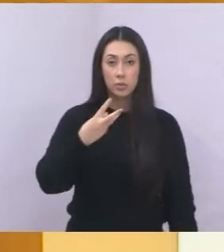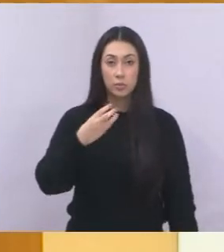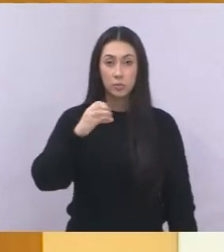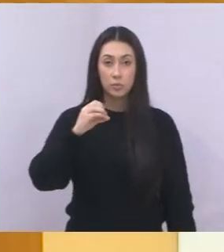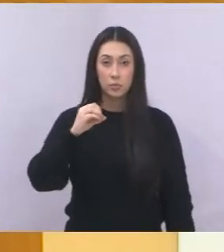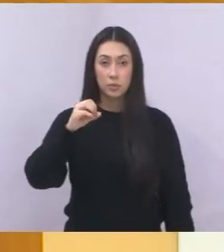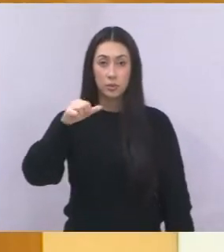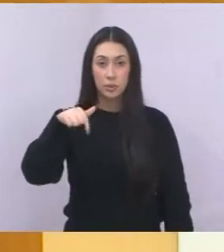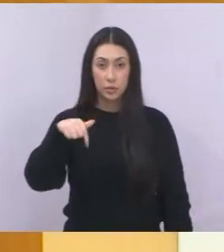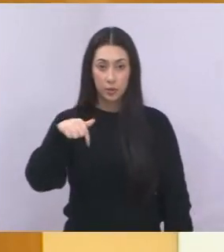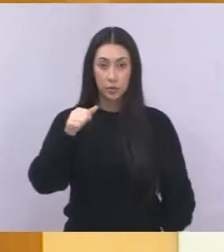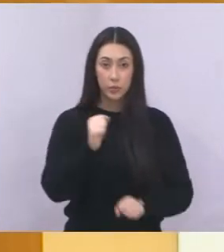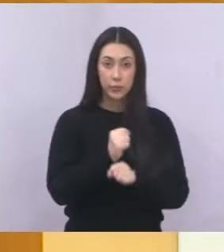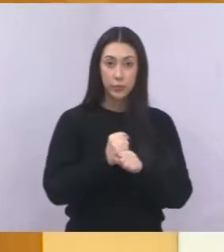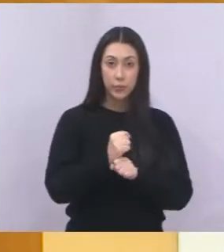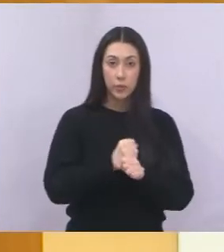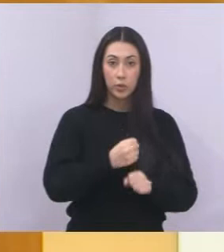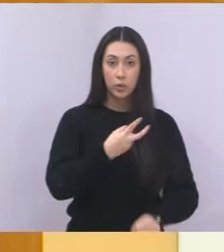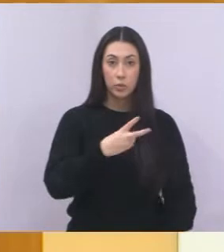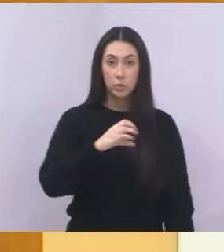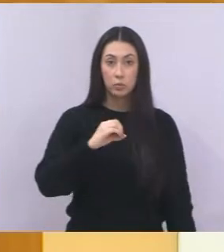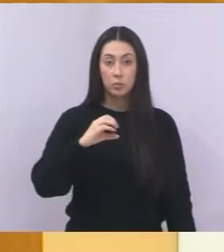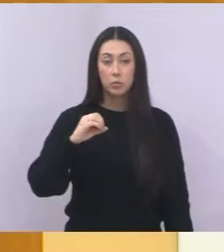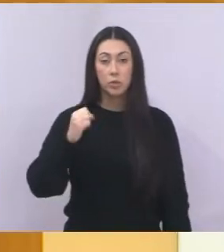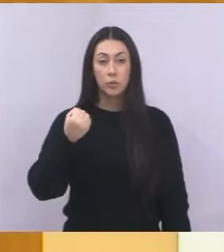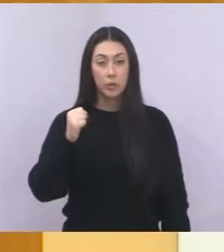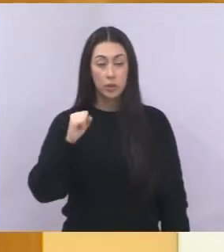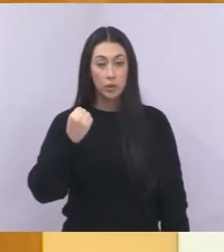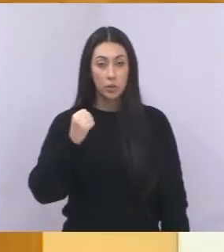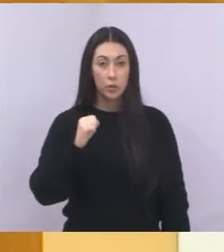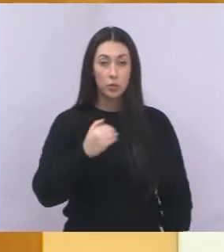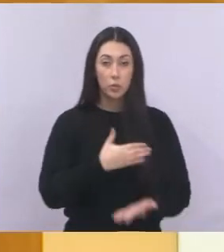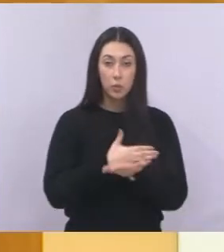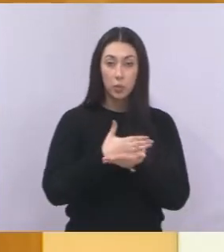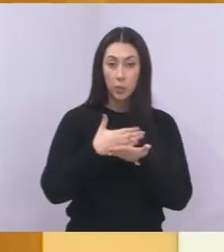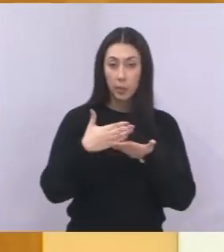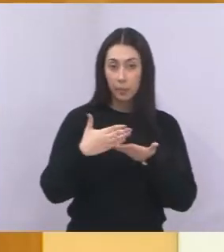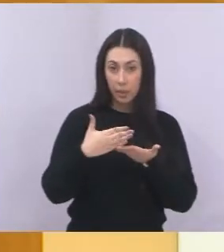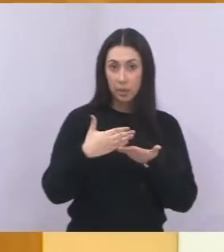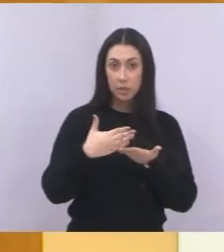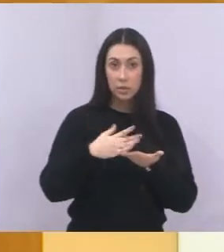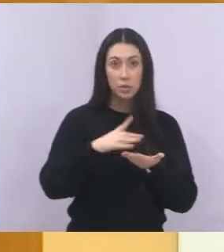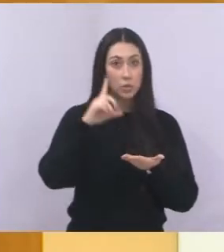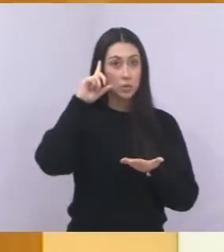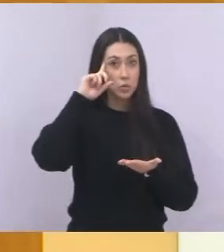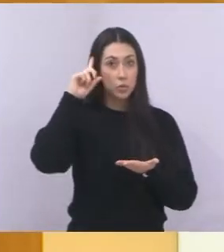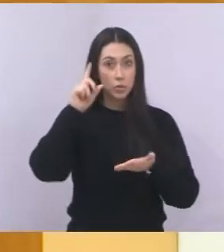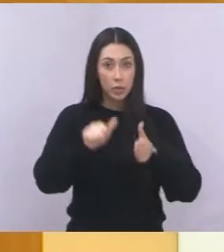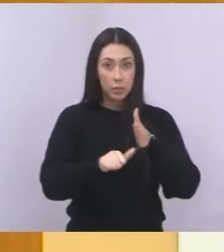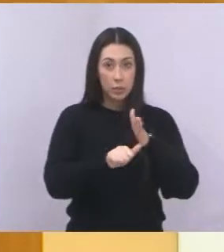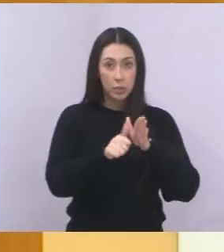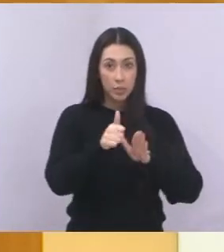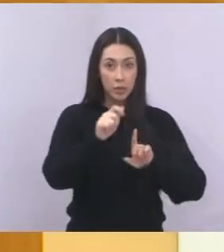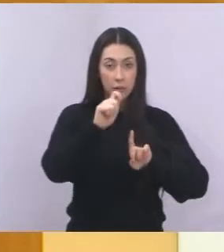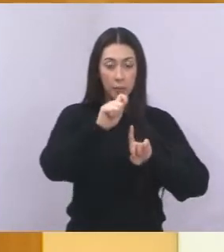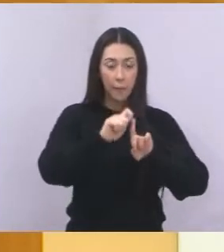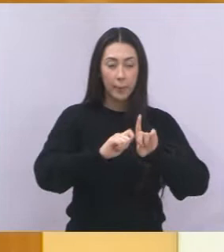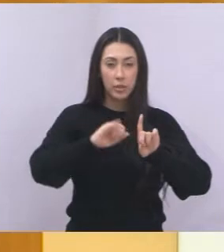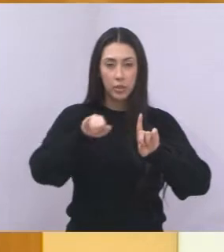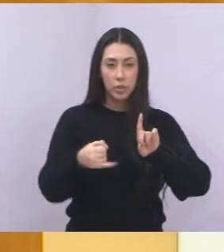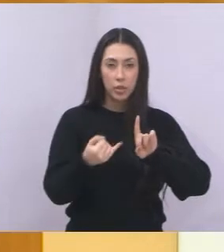dezembro de 2008, prevista pelo artigo 33 dessa lei, entra em vigor a partir de 1º de janeiro de